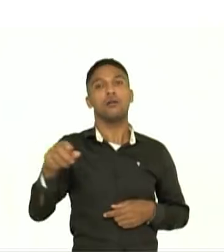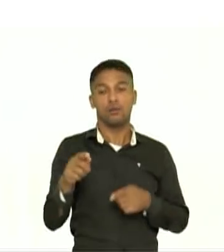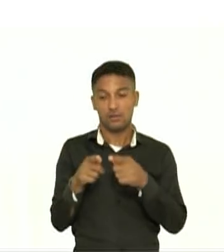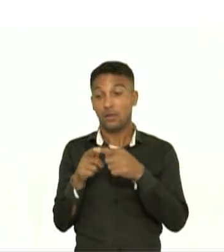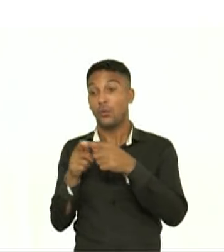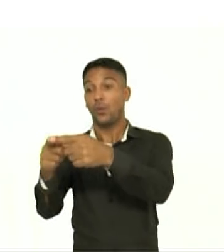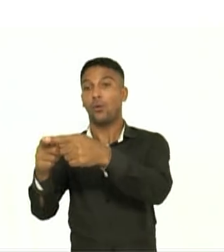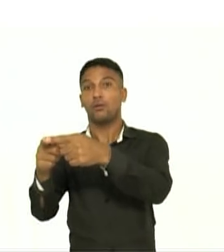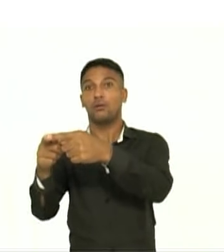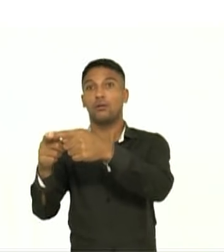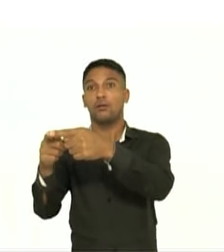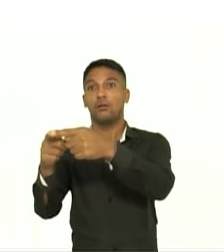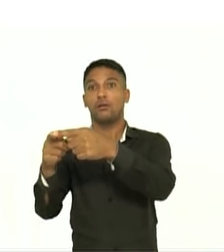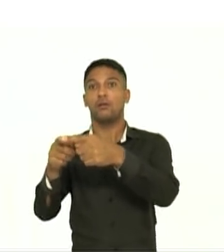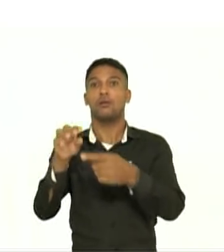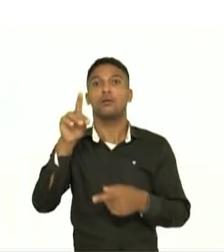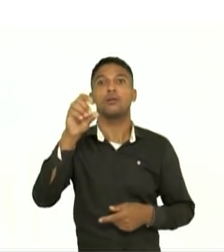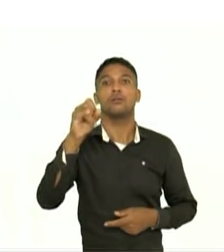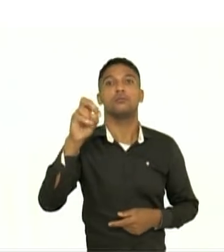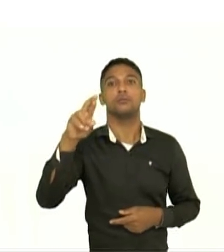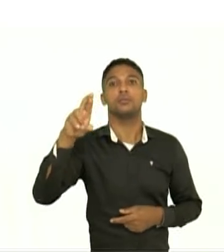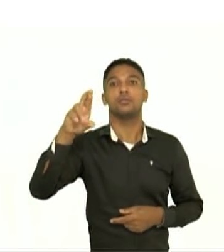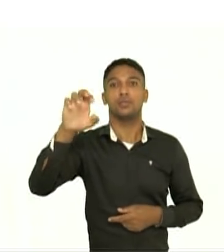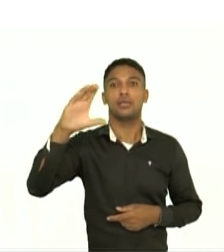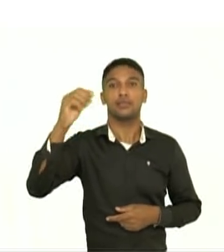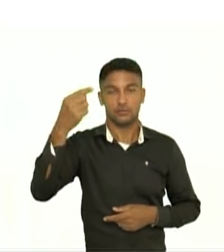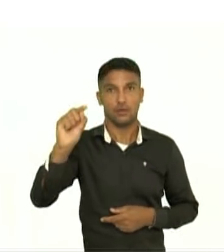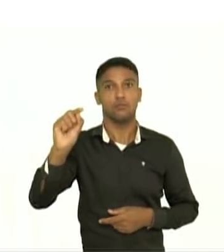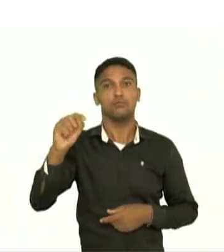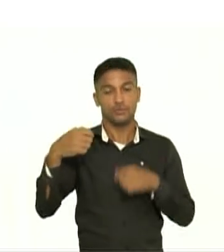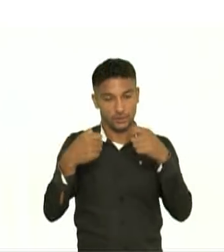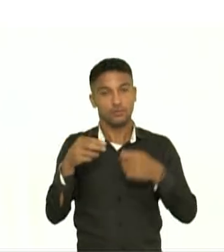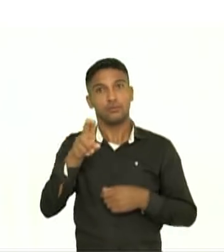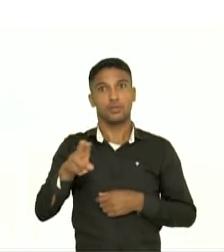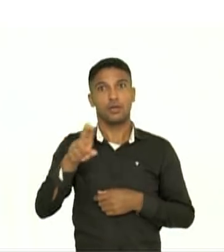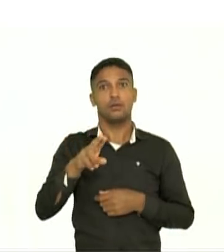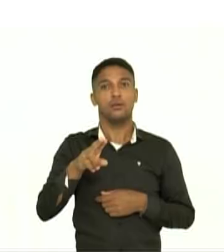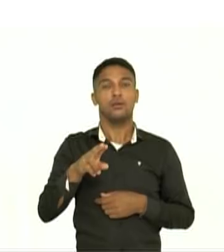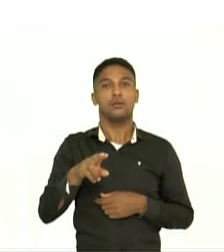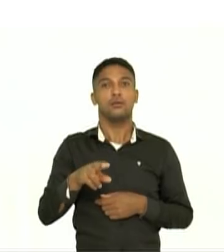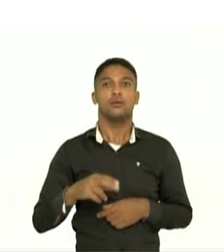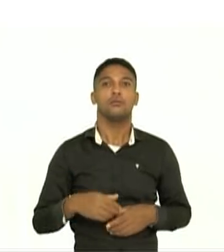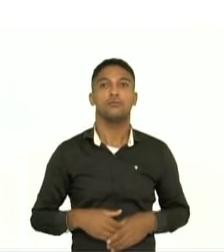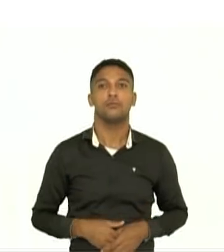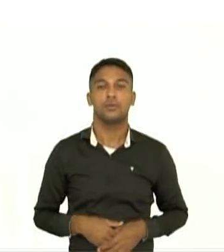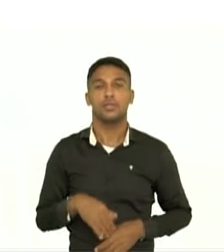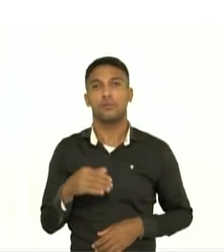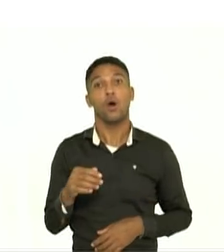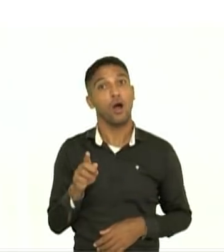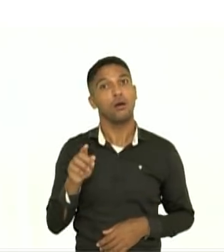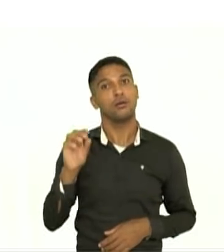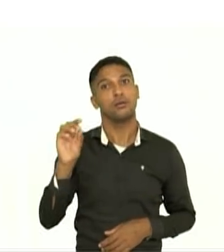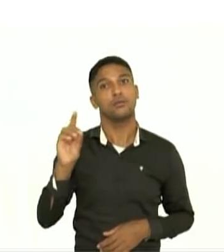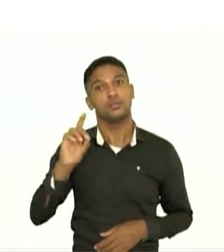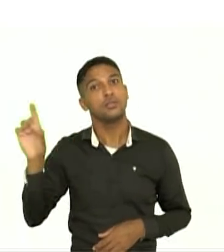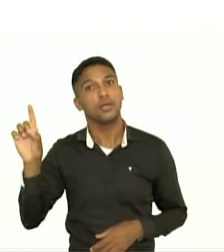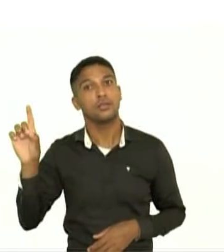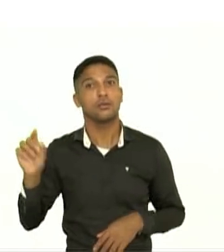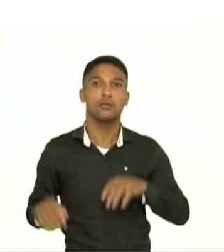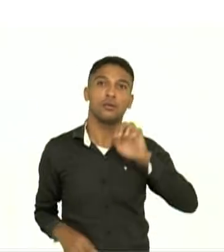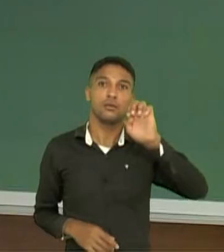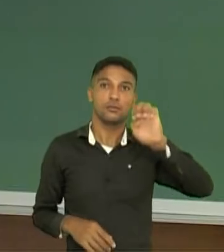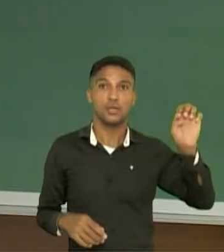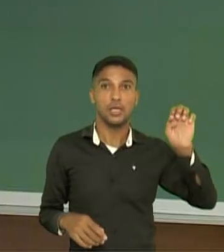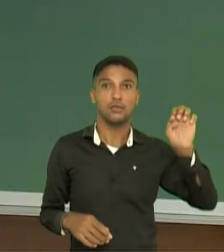orientar, né, normalmente a gente utiliza a mão para isso, né? Vira para a direita, vira para a esquerda,